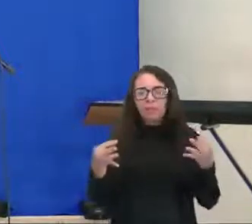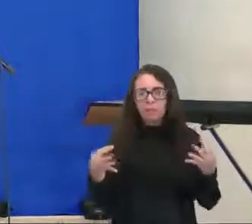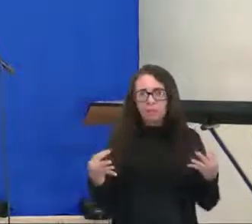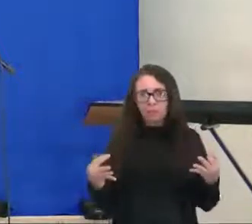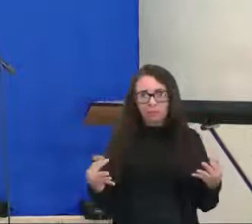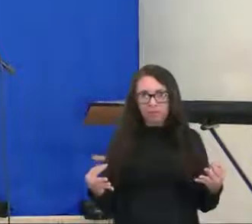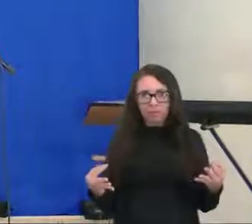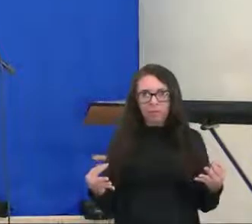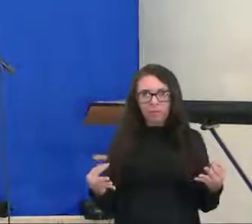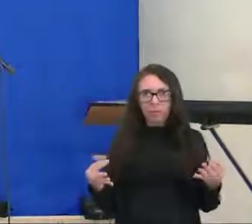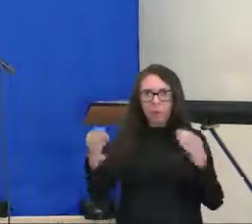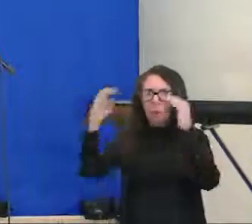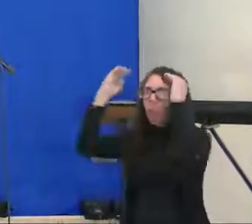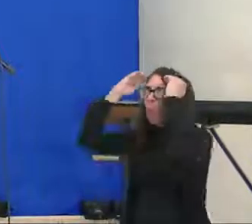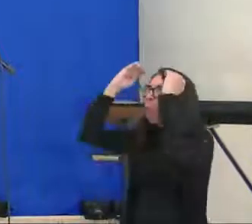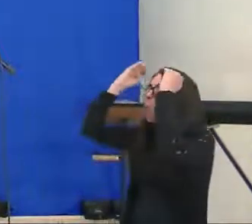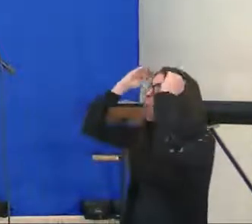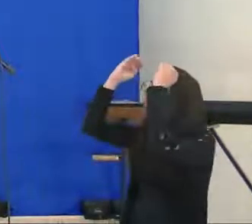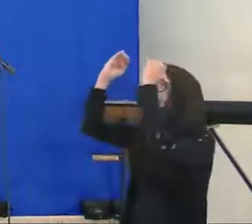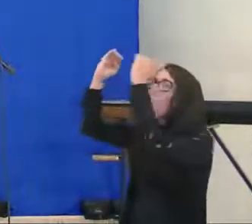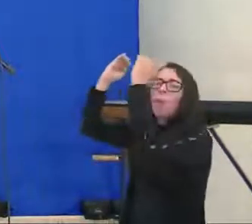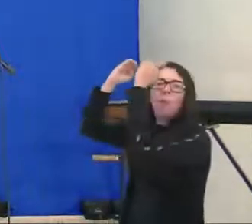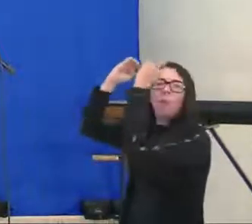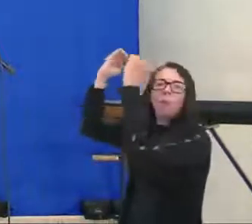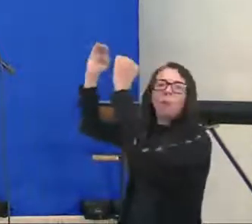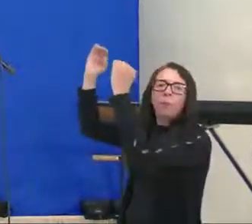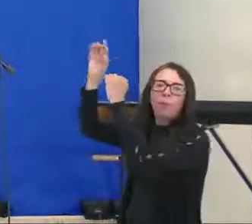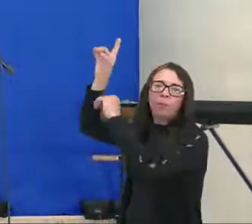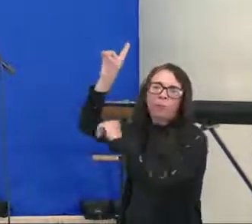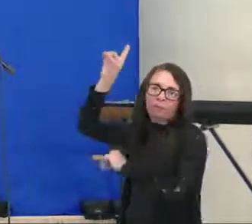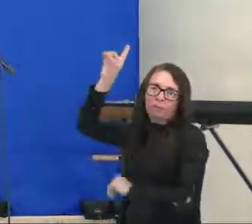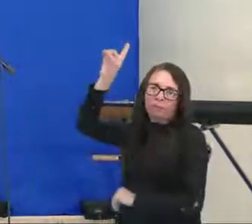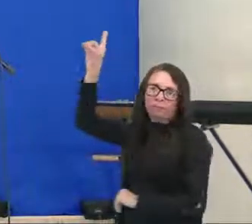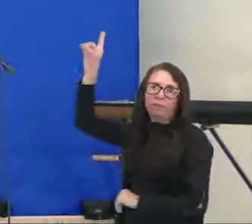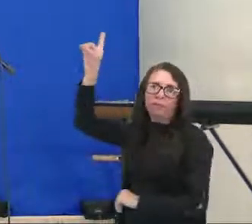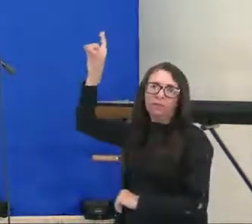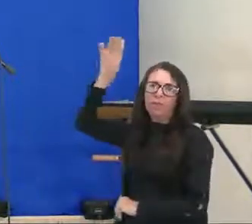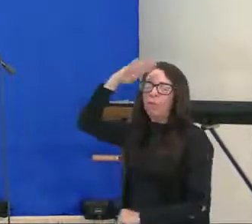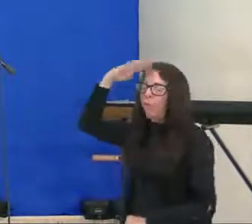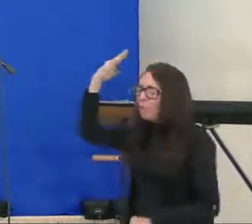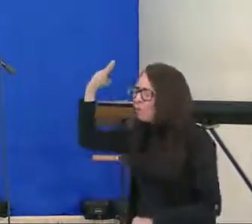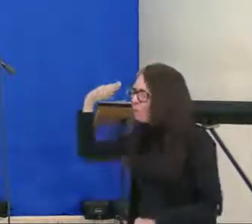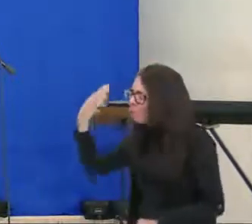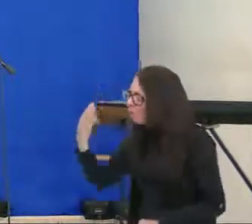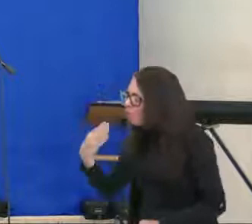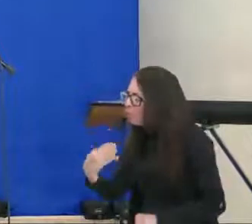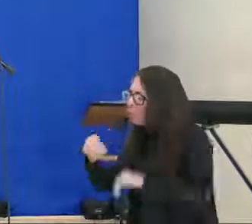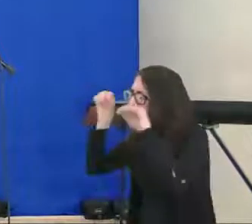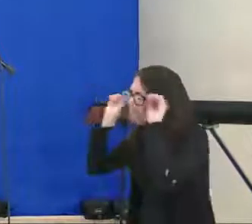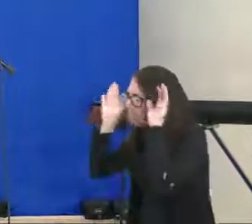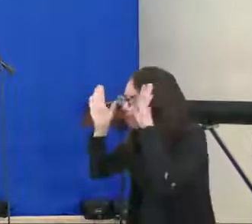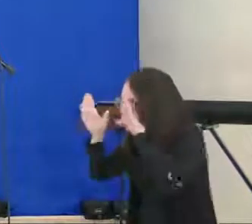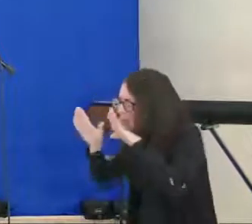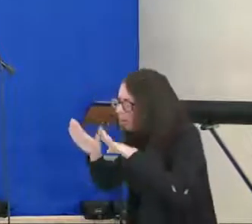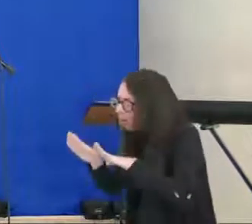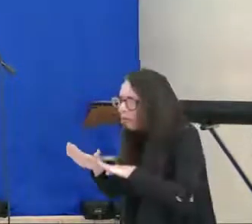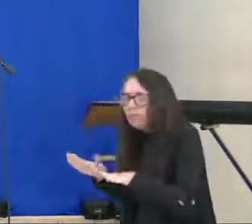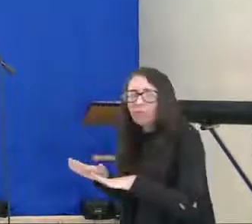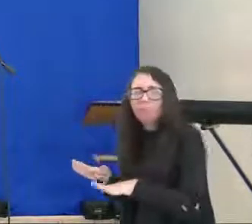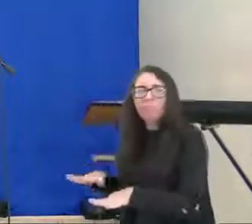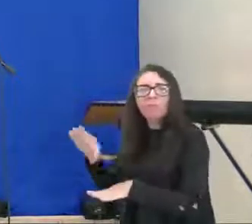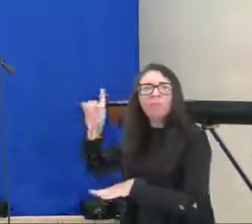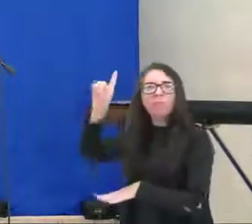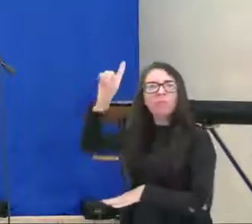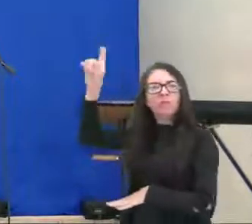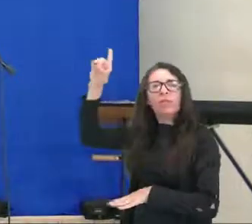Leonardo está crescendo. O irmão Edmilson está crescendo. Não. Nós temos que entender que isso daí é para o bem do corpo. E